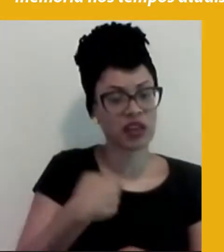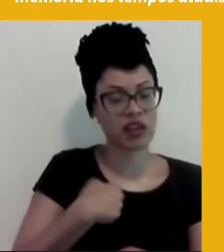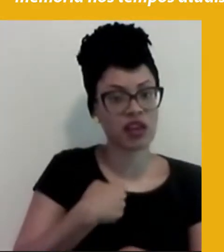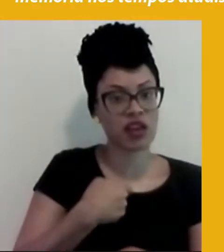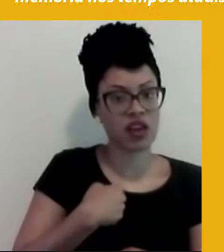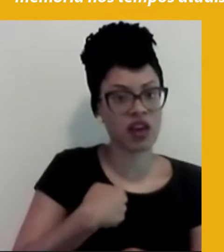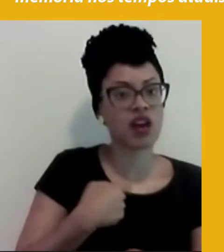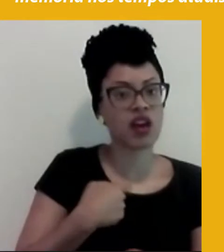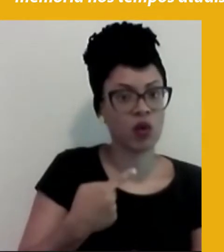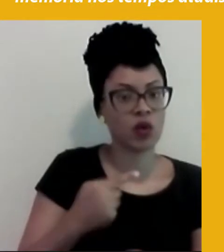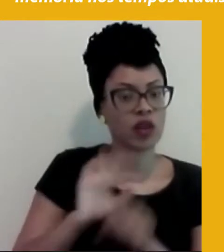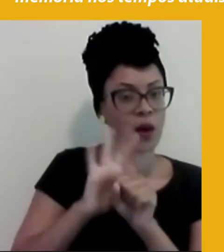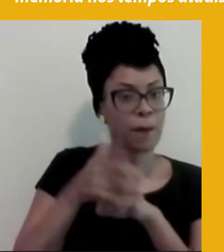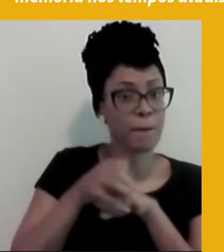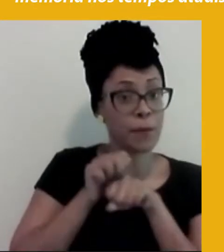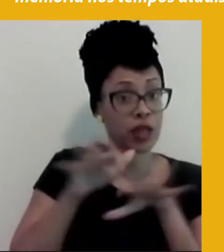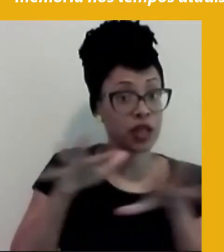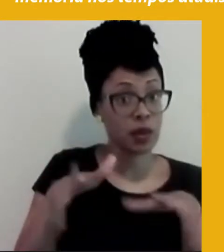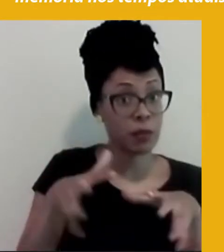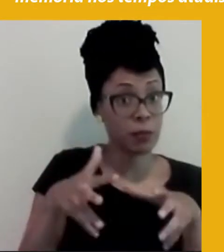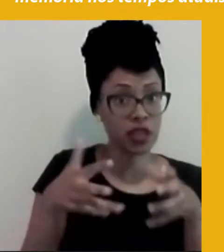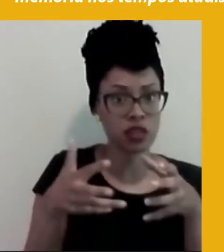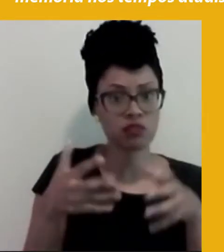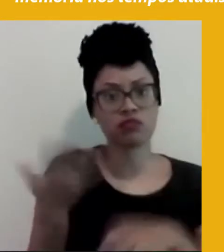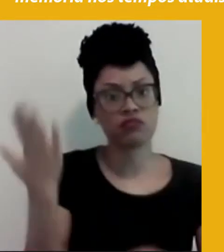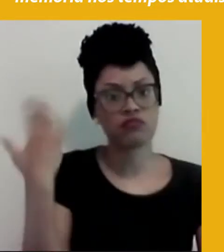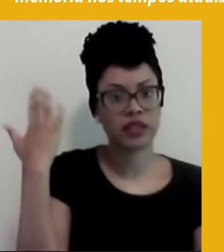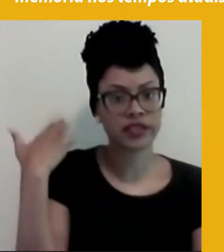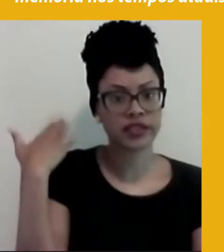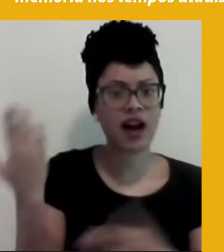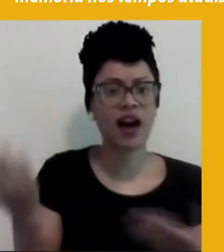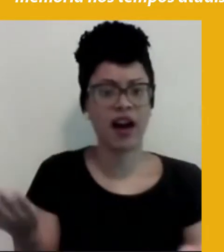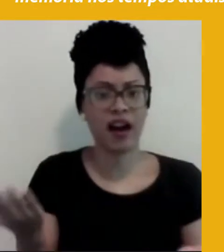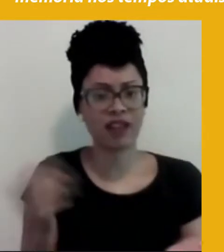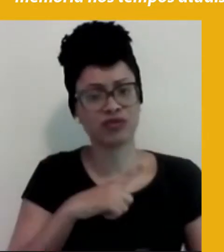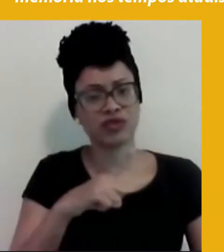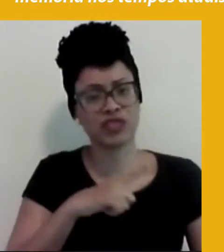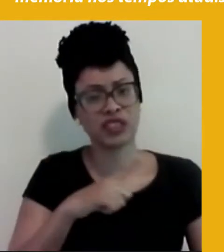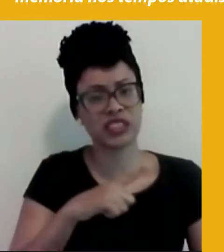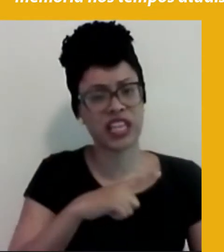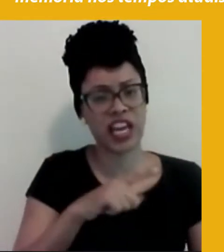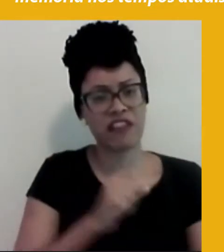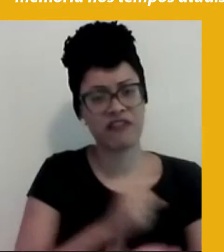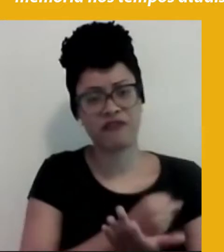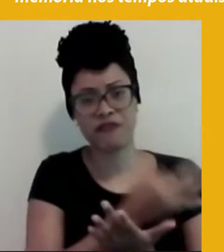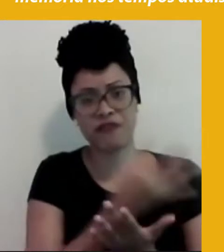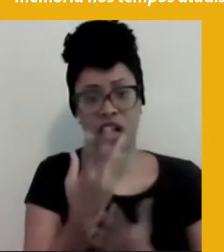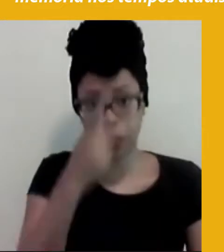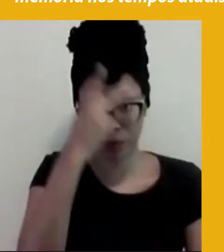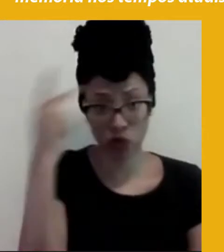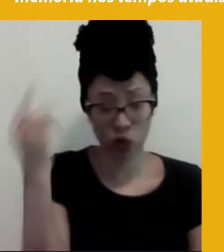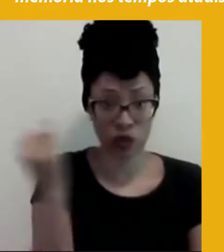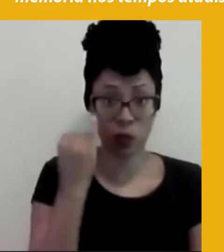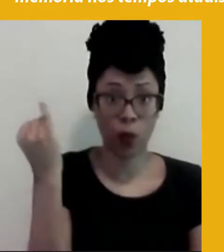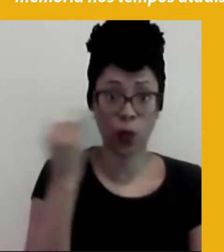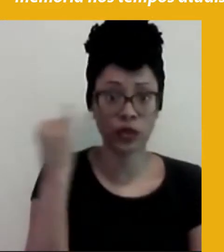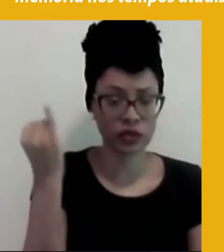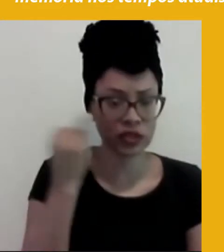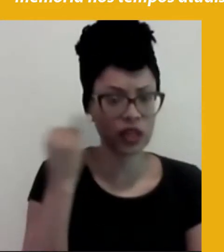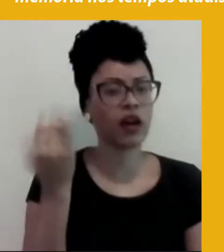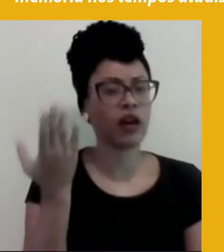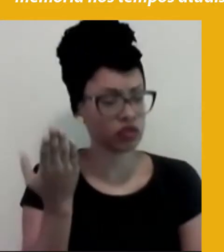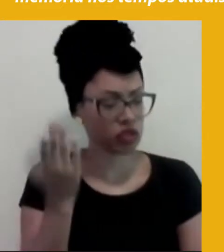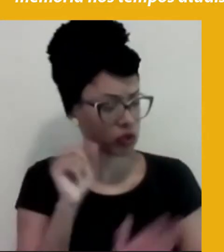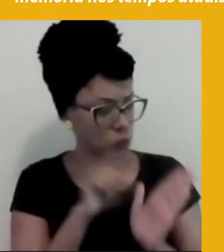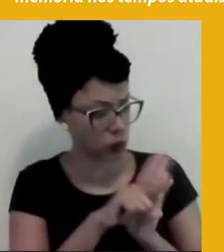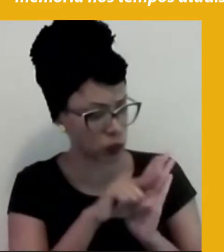o presidente assumia alguma posição, o Carlos Chagas, no lugar do Carlos Seidel, foi uma pessoa importante para a afirmação do